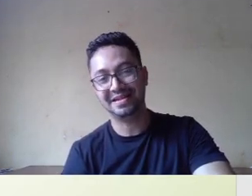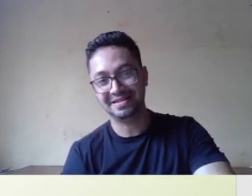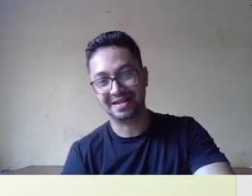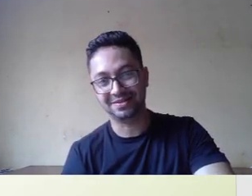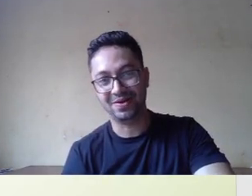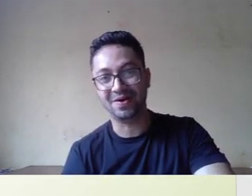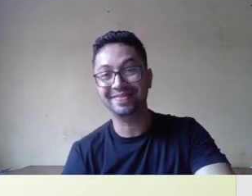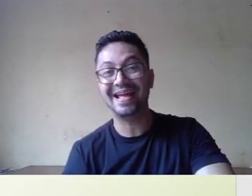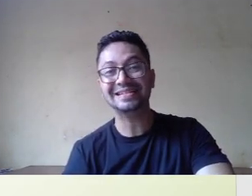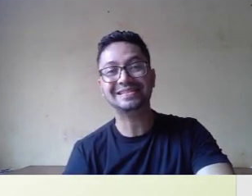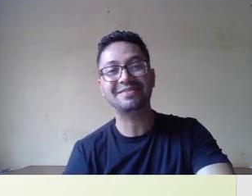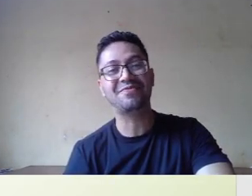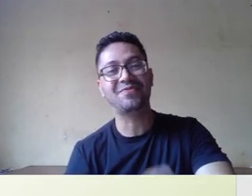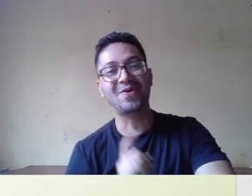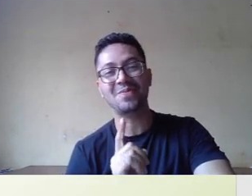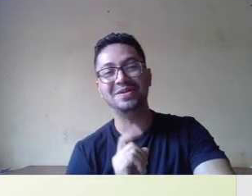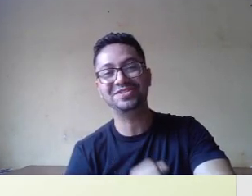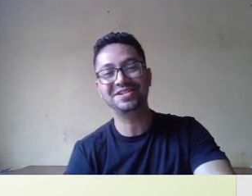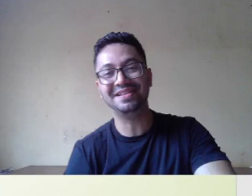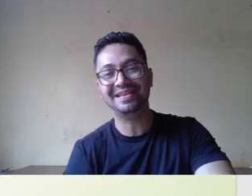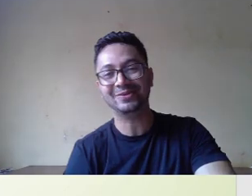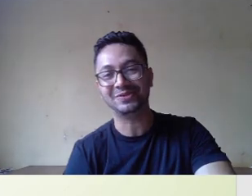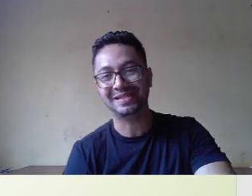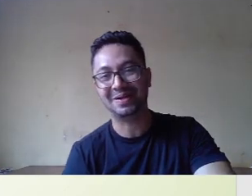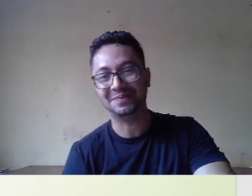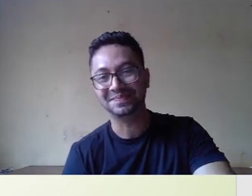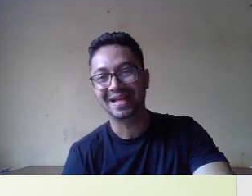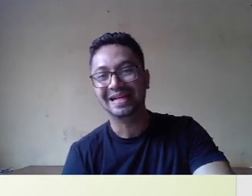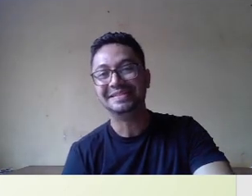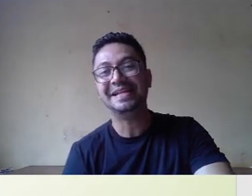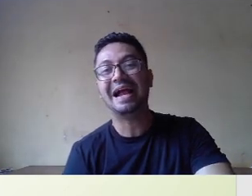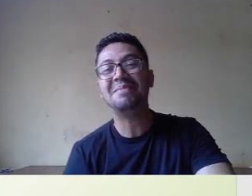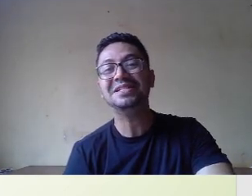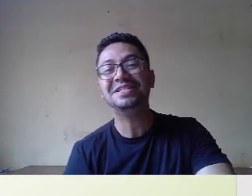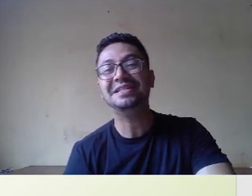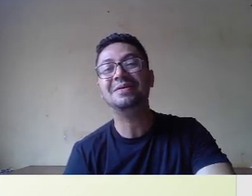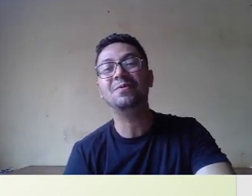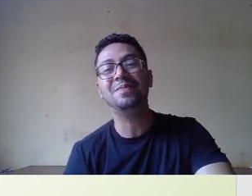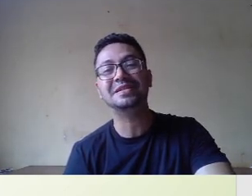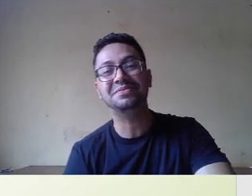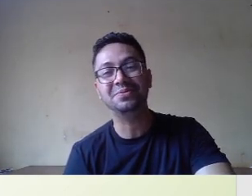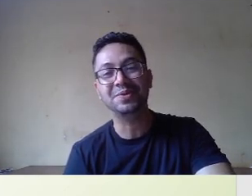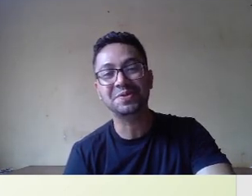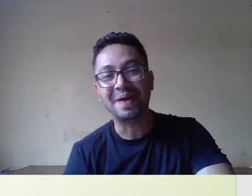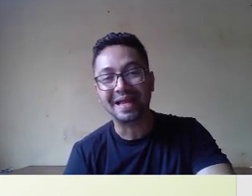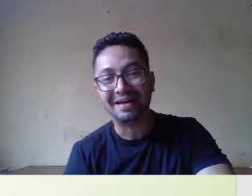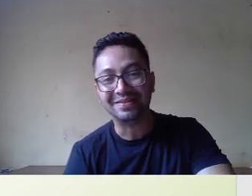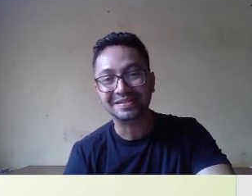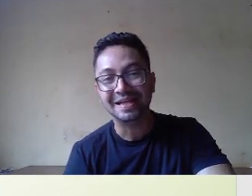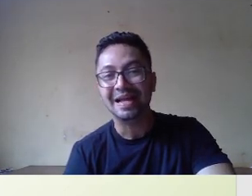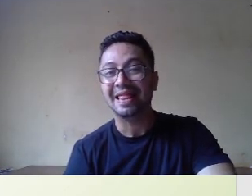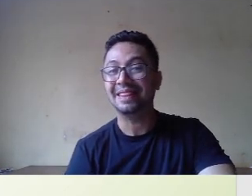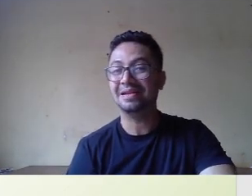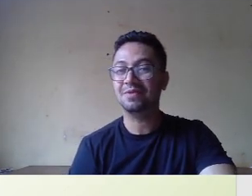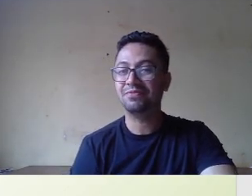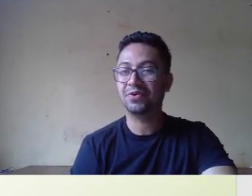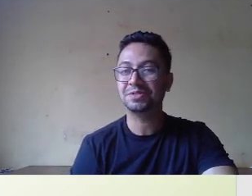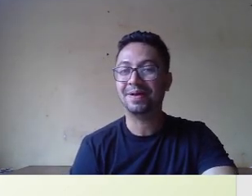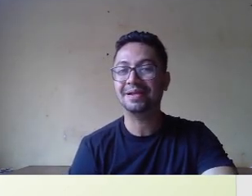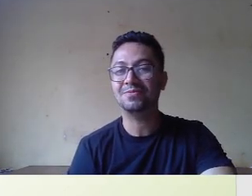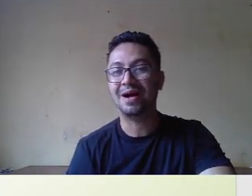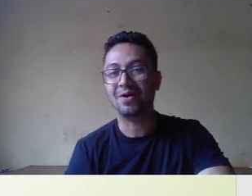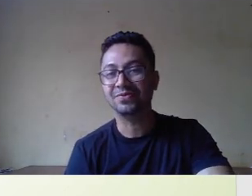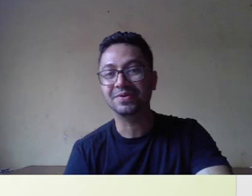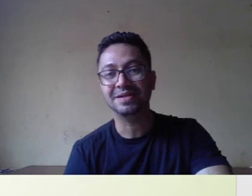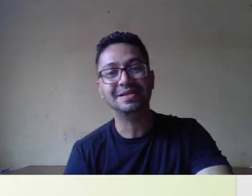português sinalizado. Ó, nessa forma de tradução, será mantida o mesmo número de palavras da língua fonte